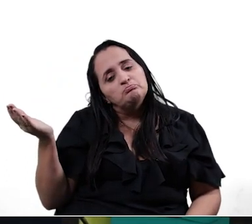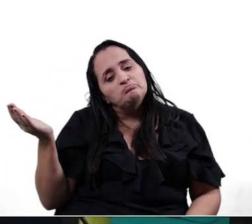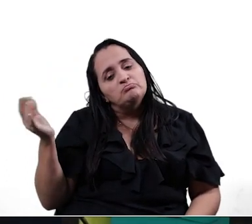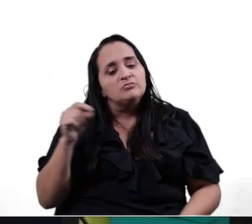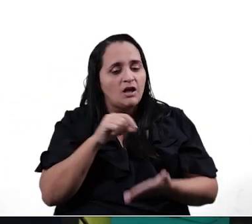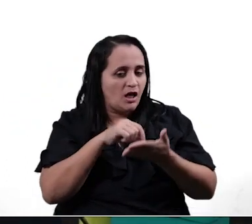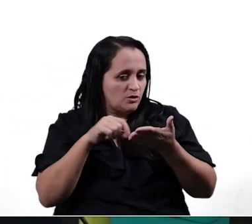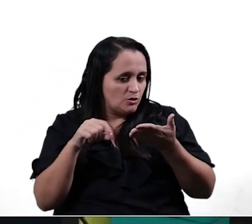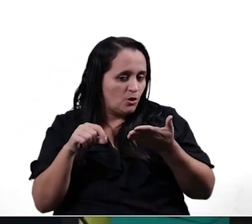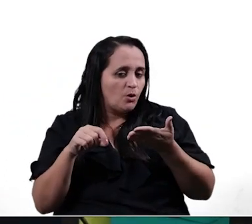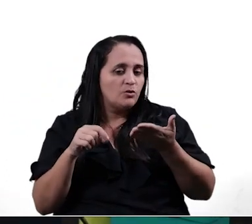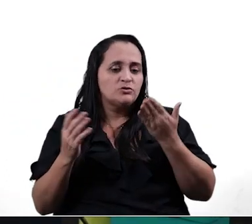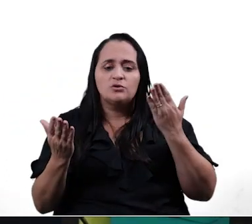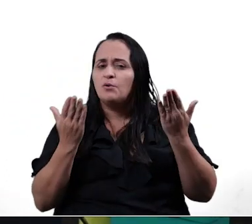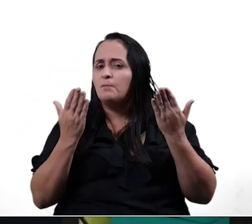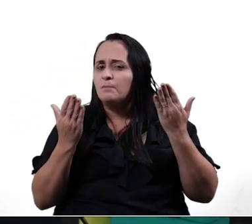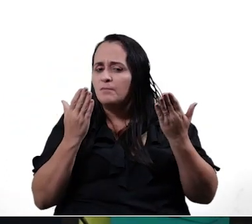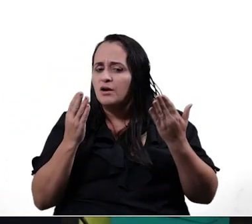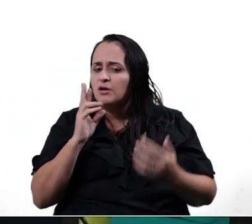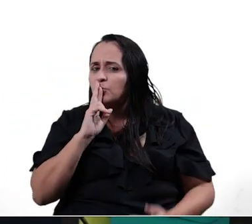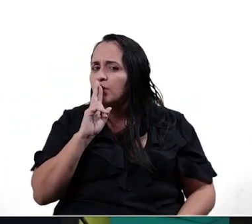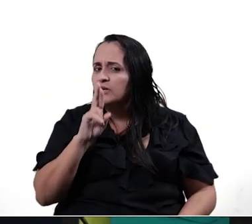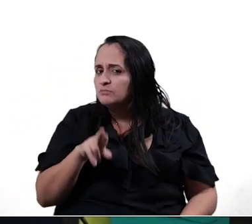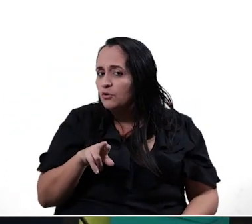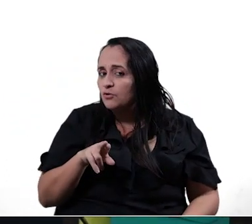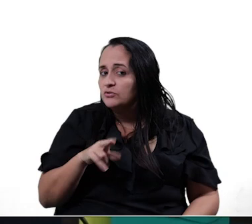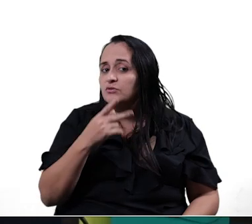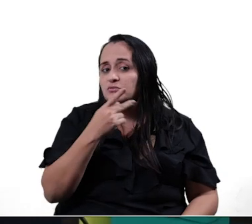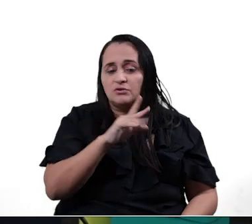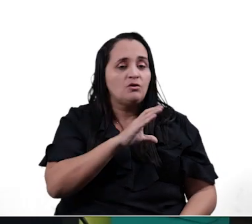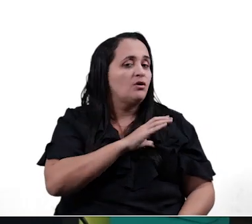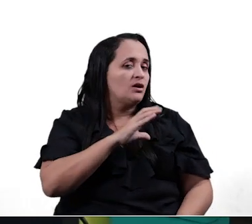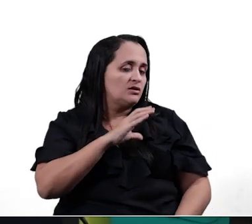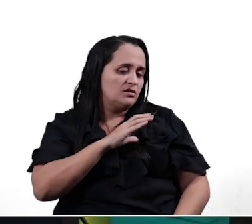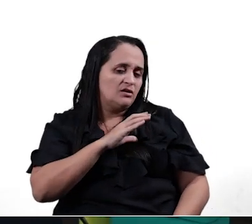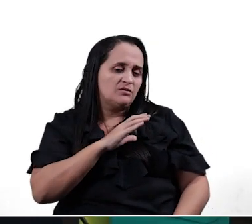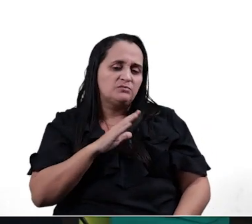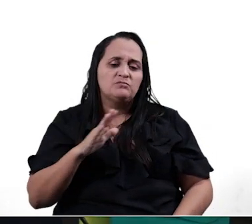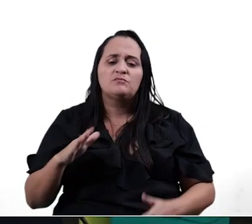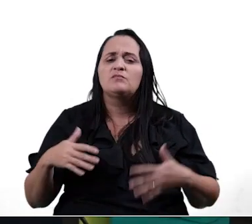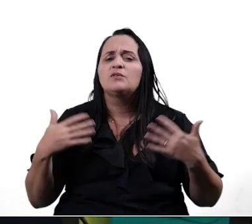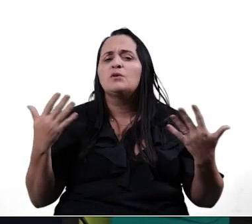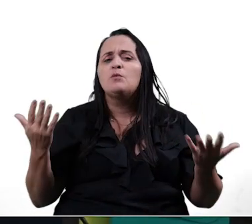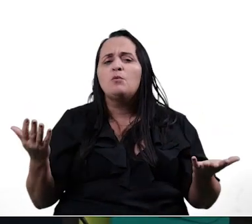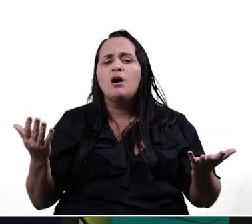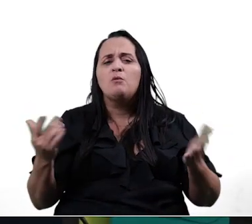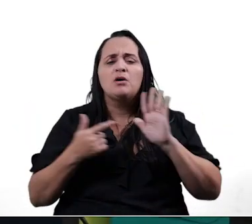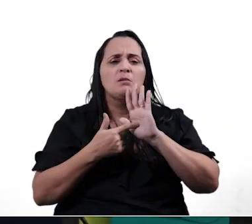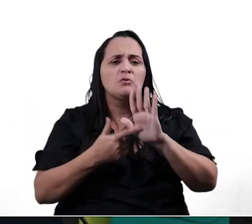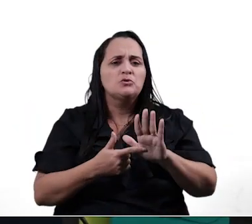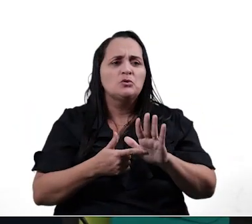Anotem no caderno e compare com a resposta dos seus coleguinhas. Que parte da história Chapeuzinho mostrou-se